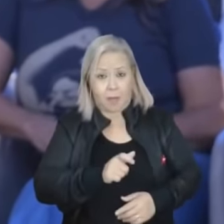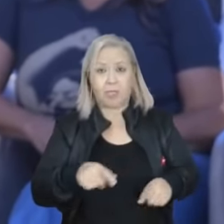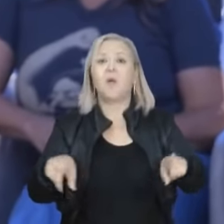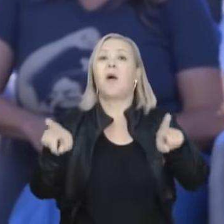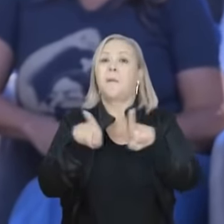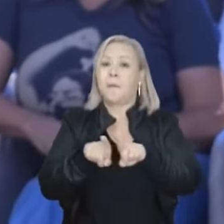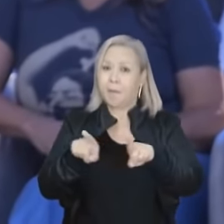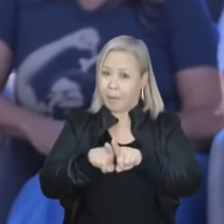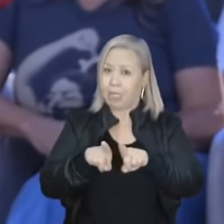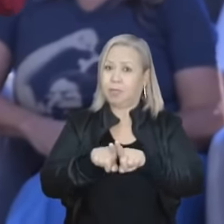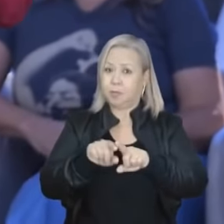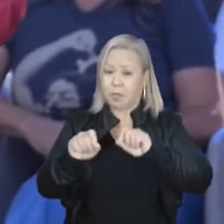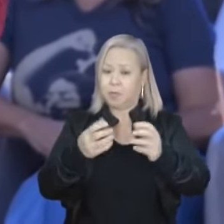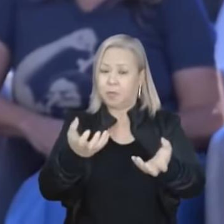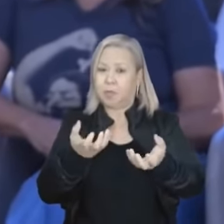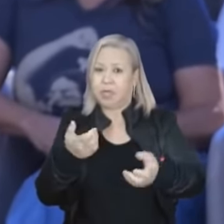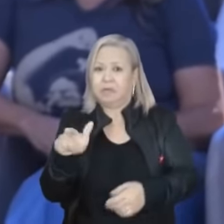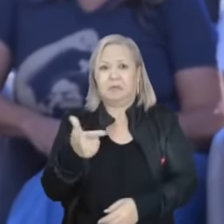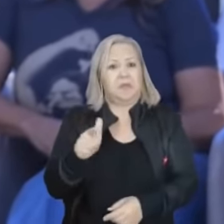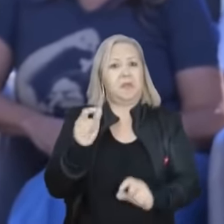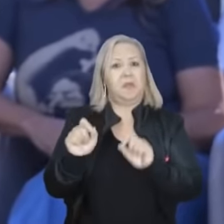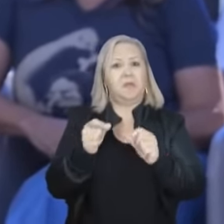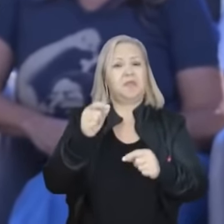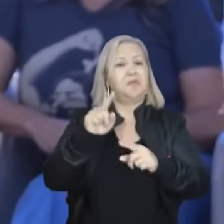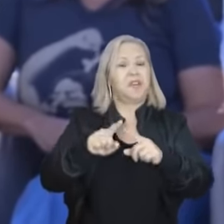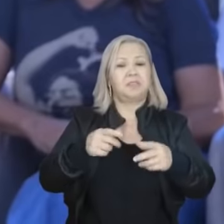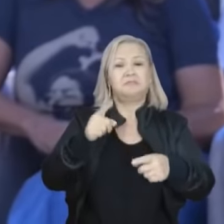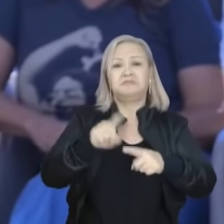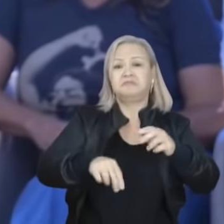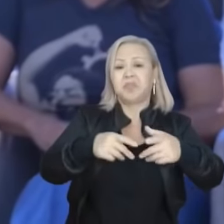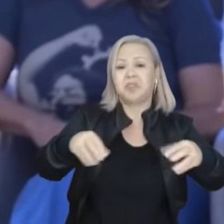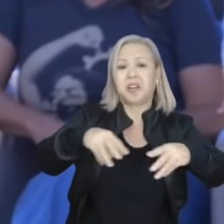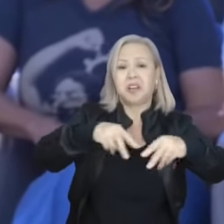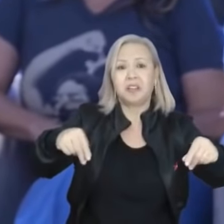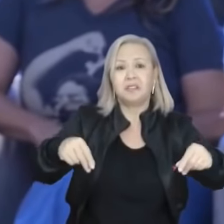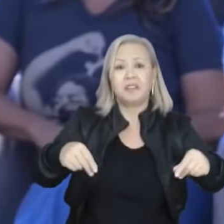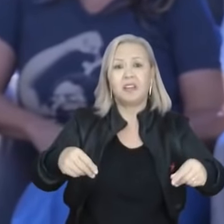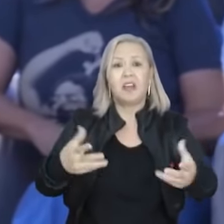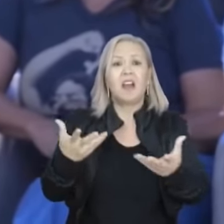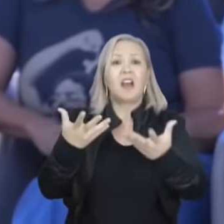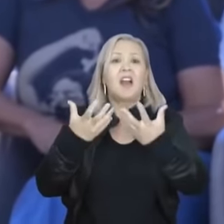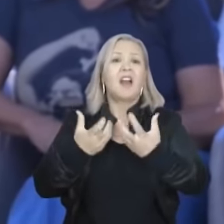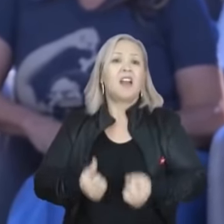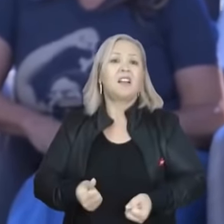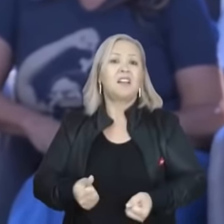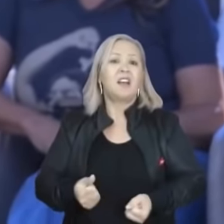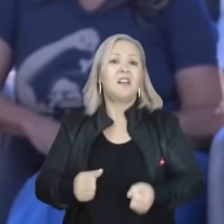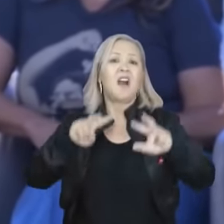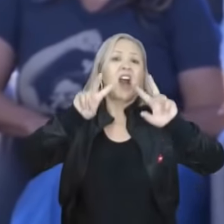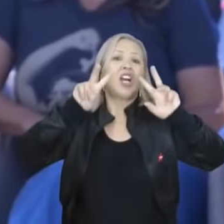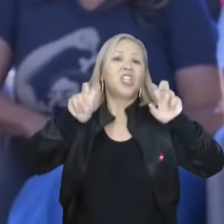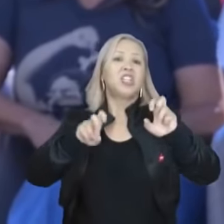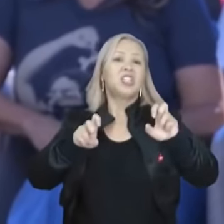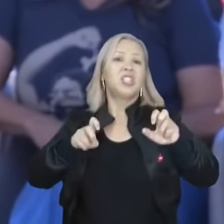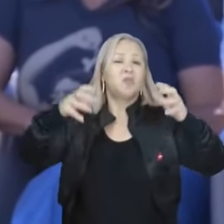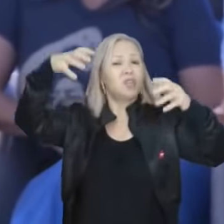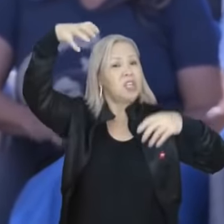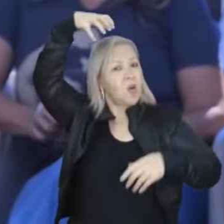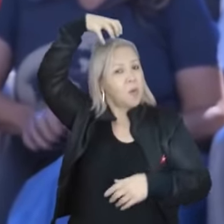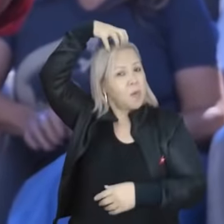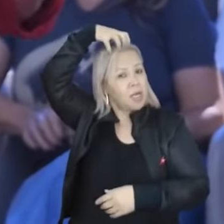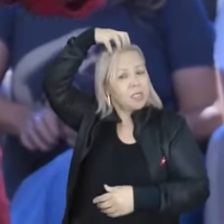mesmo que ele não tivesse produtividade, ele ganhava título de nobreza, para ser convidado pelo imperador,